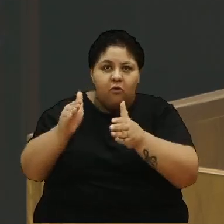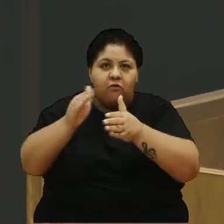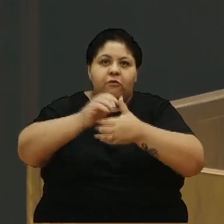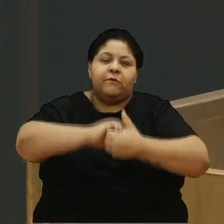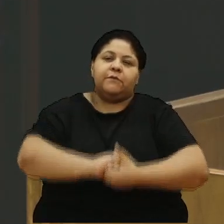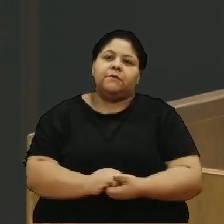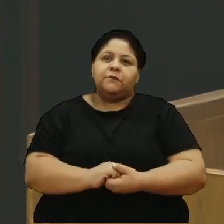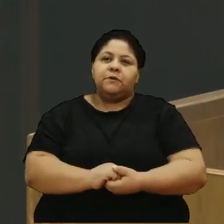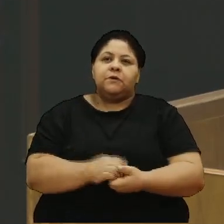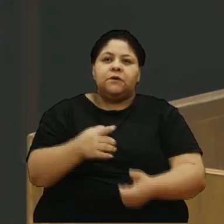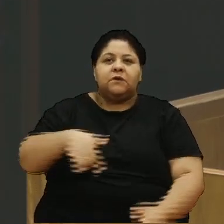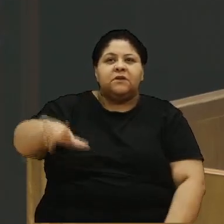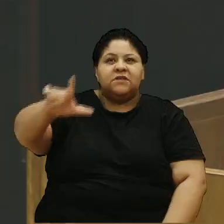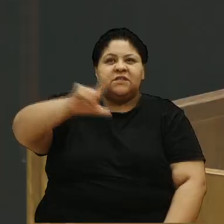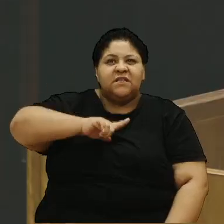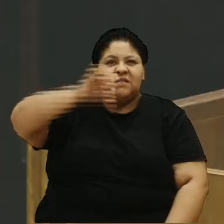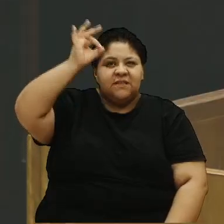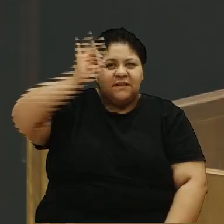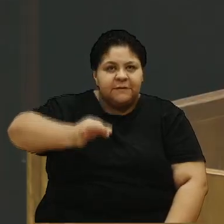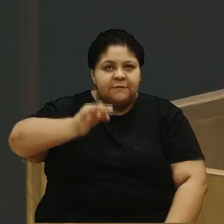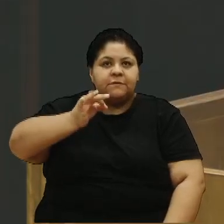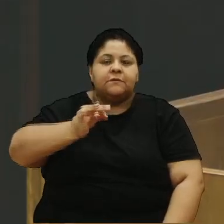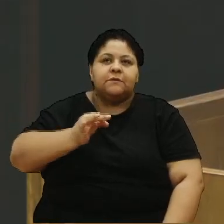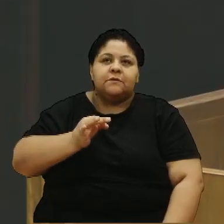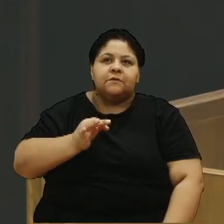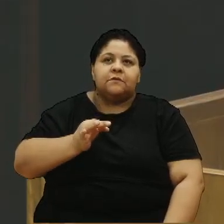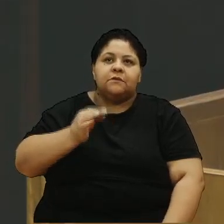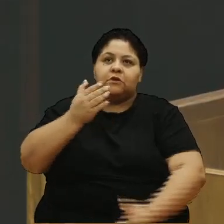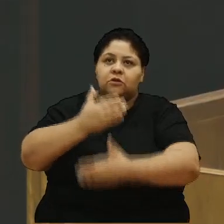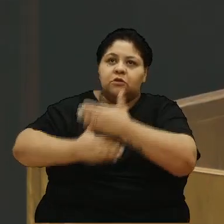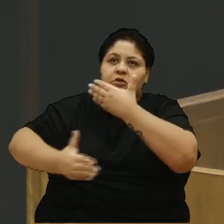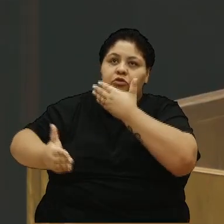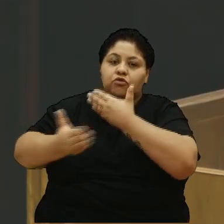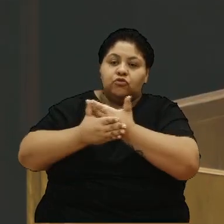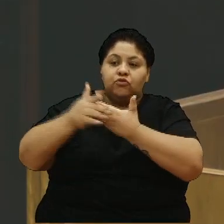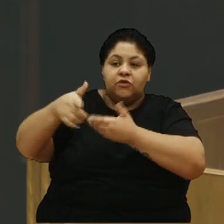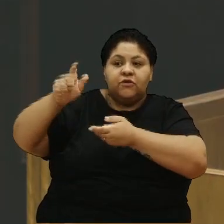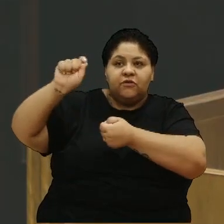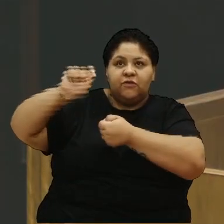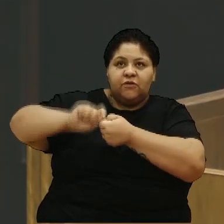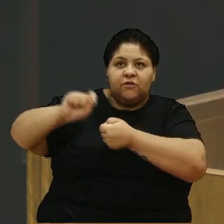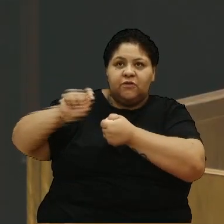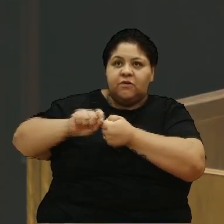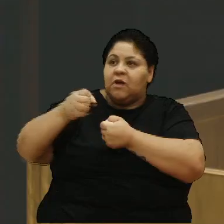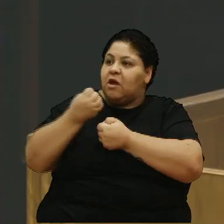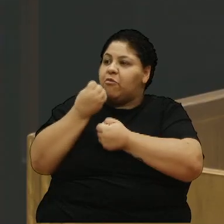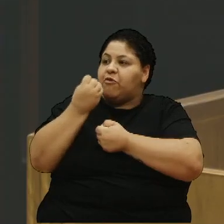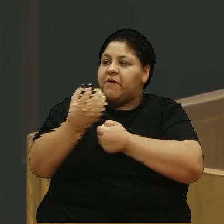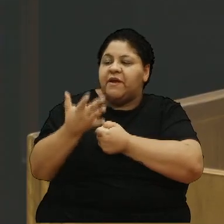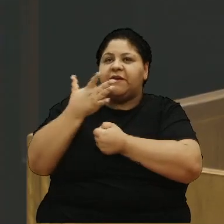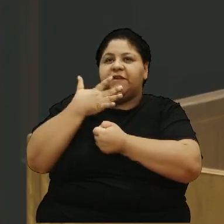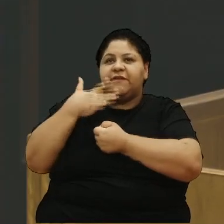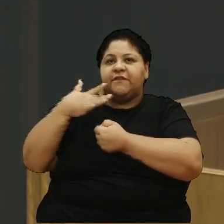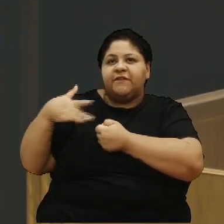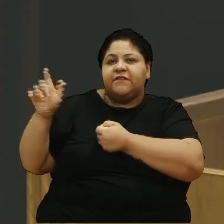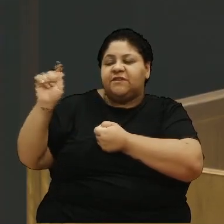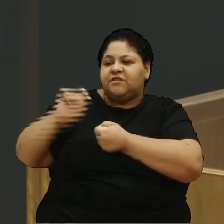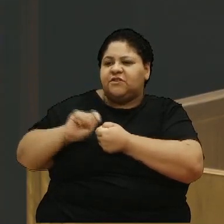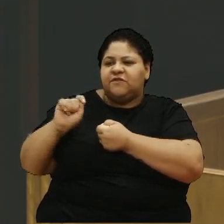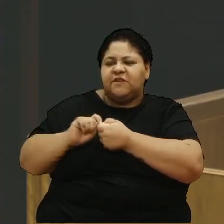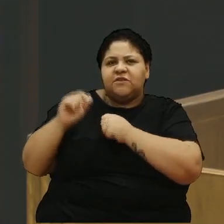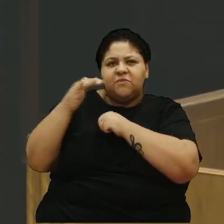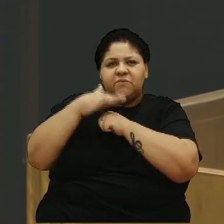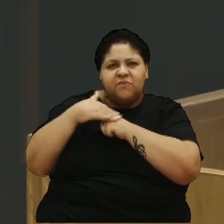E a gente tem a convicção e a certeza de que tudo que lá se faz é para o bem das crianças, se faz com muita